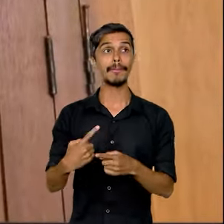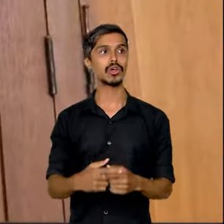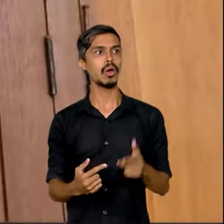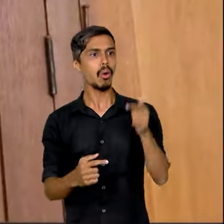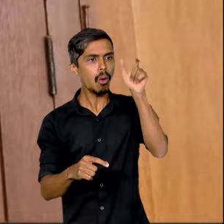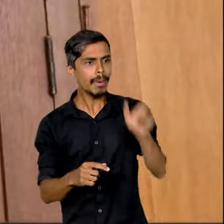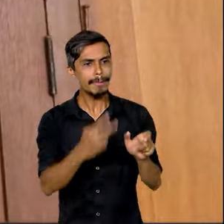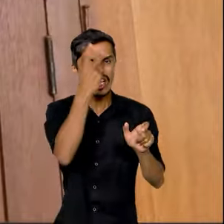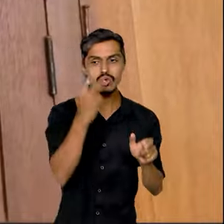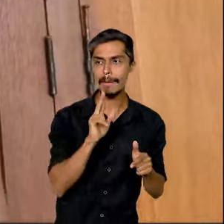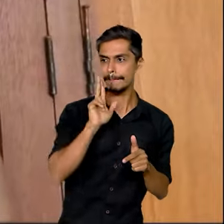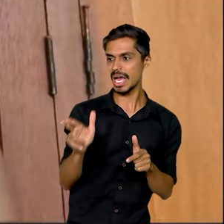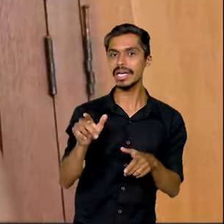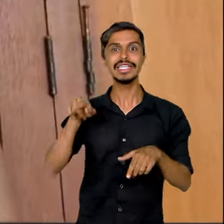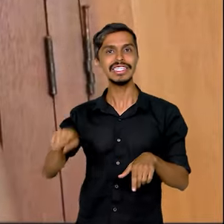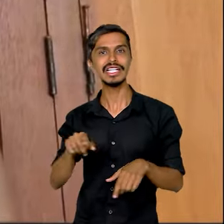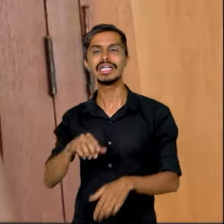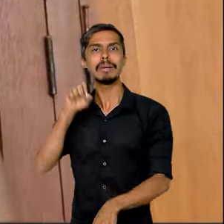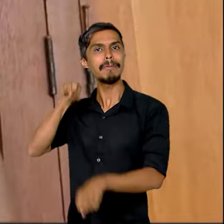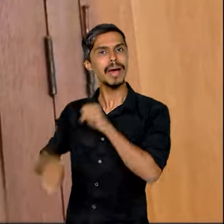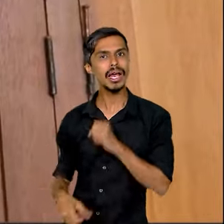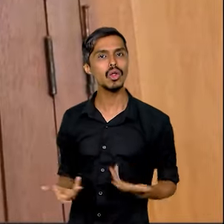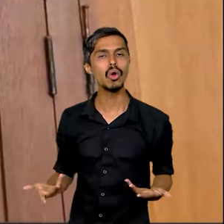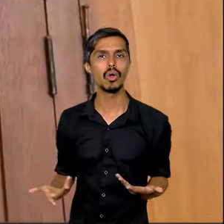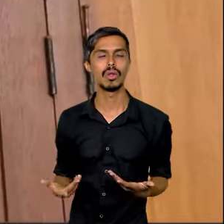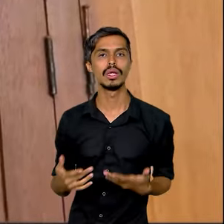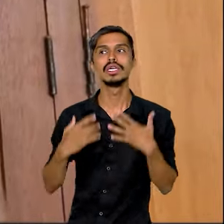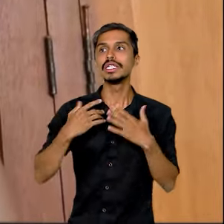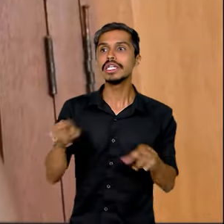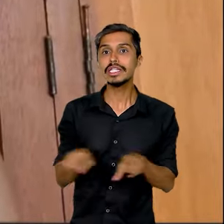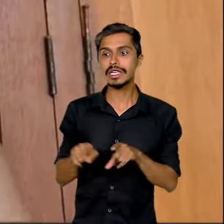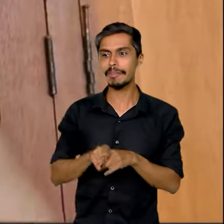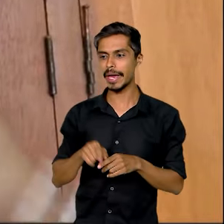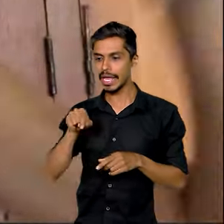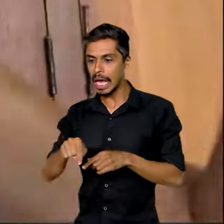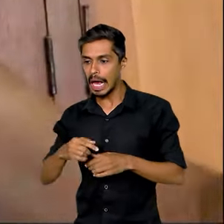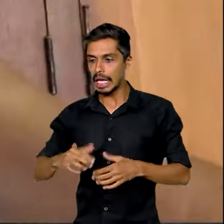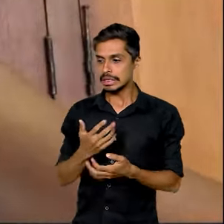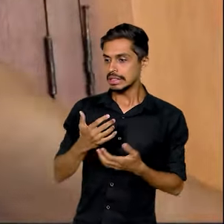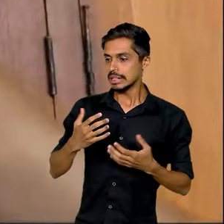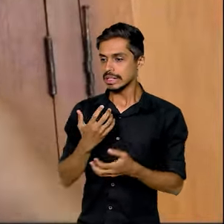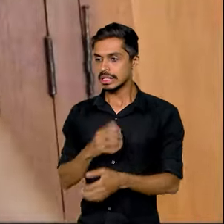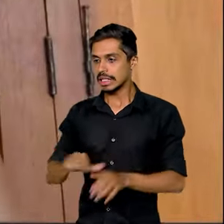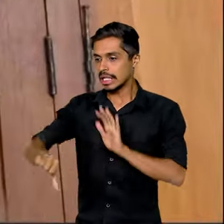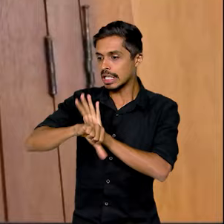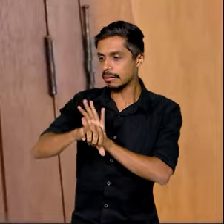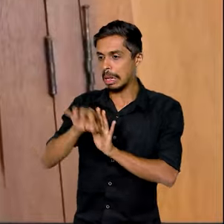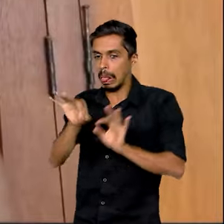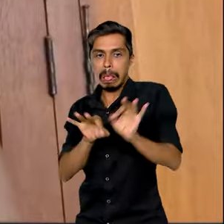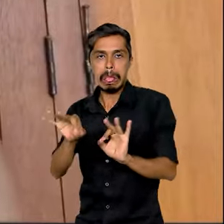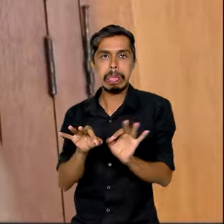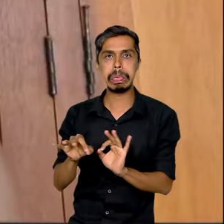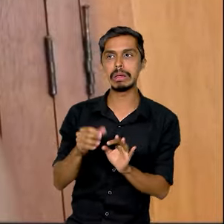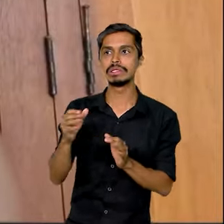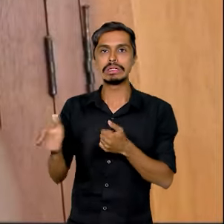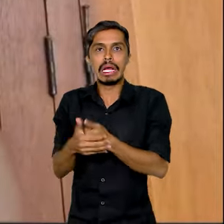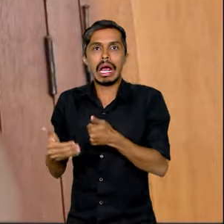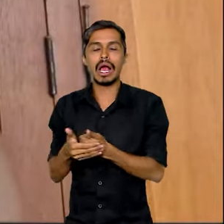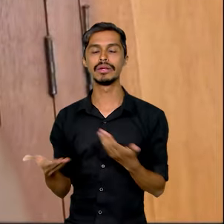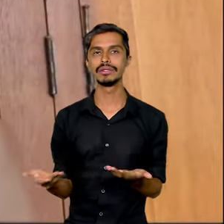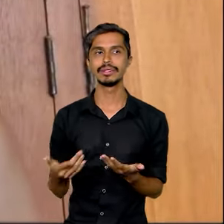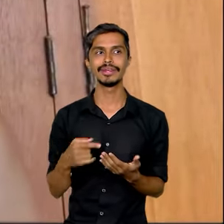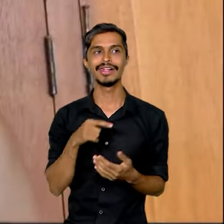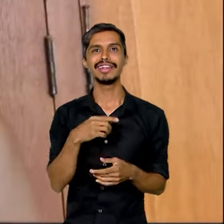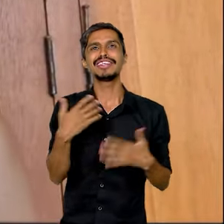atirou e alguém matou. E pior, e além de matar, desfez a cena do crime e por trás disso tudo estava um agente do Estado.